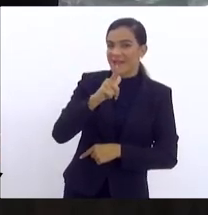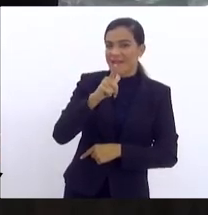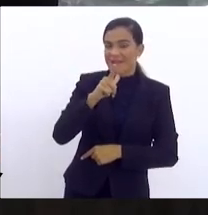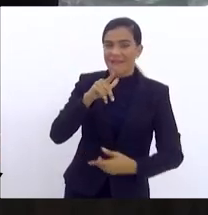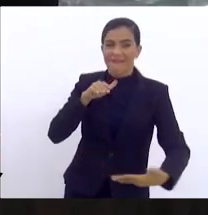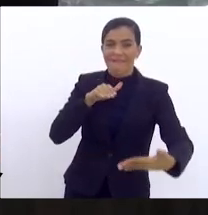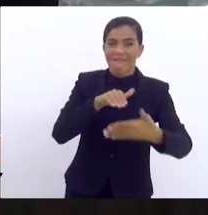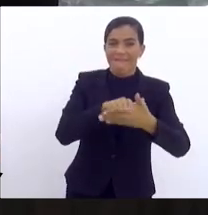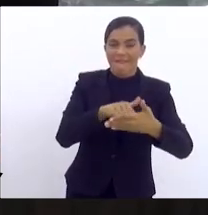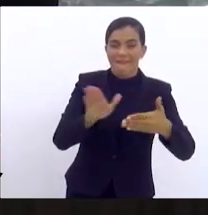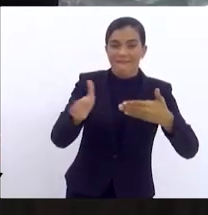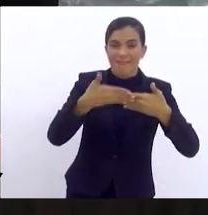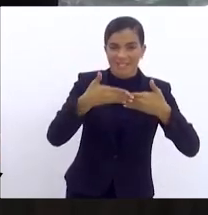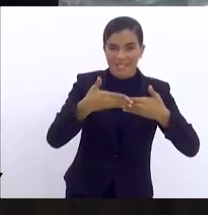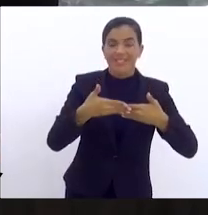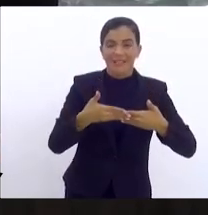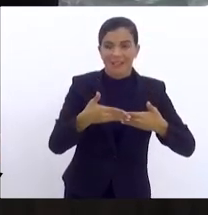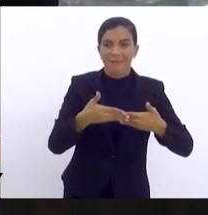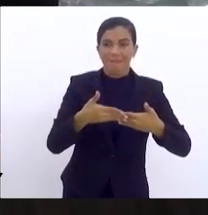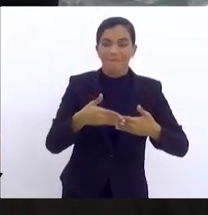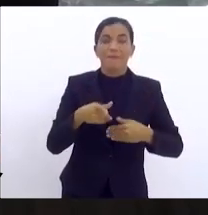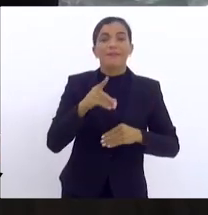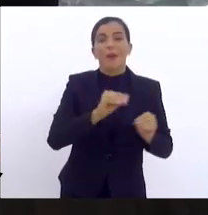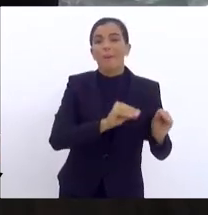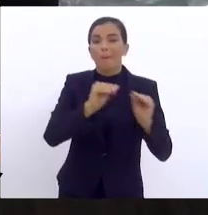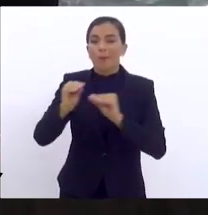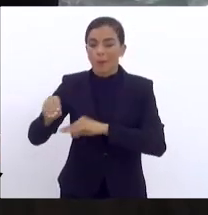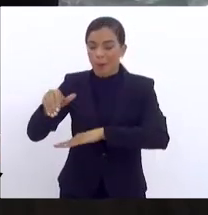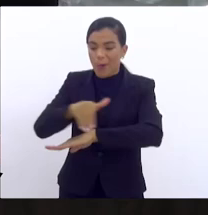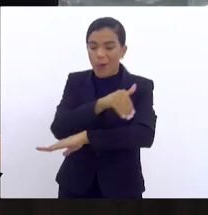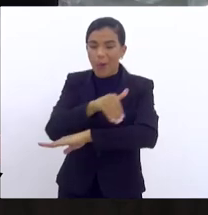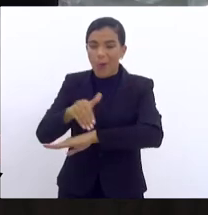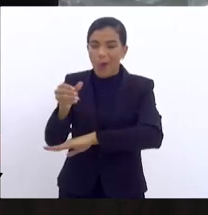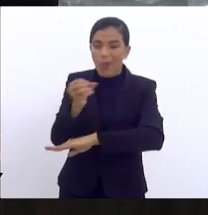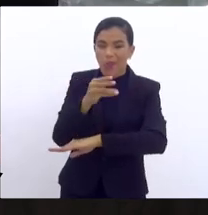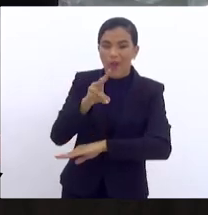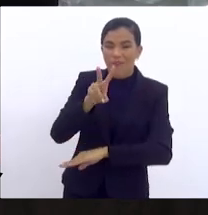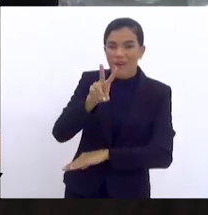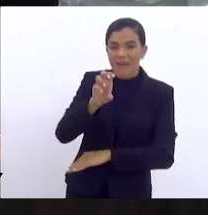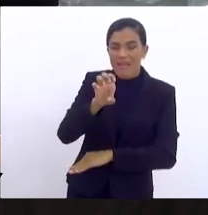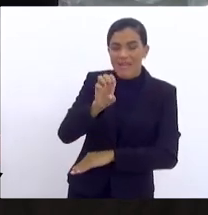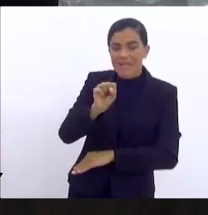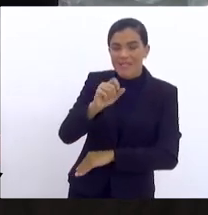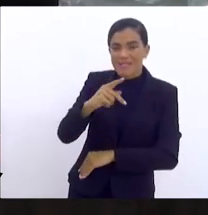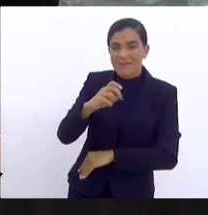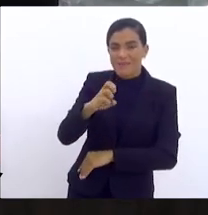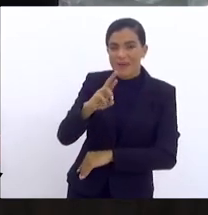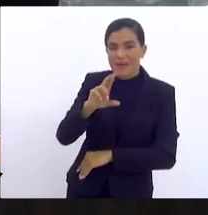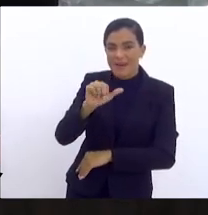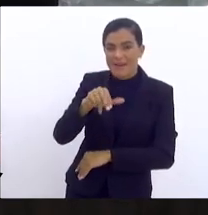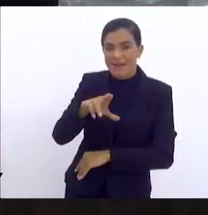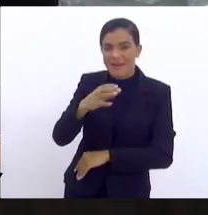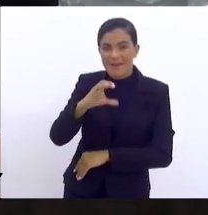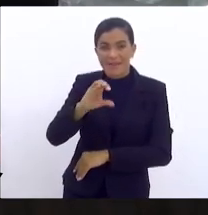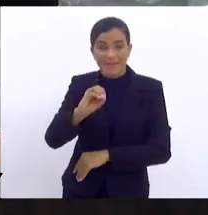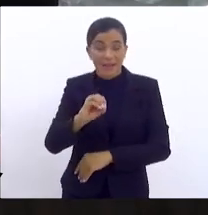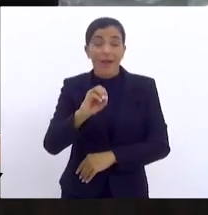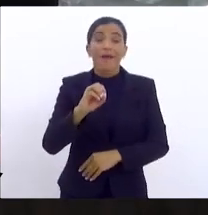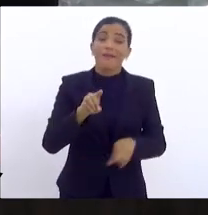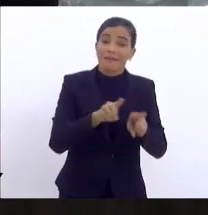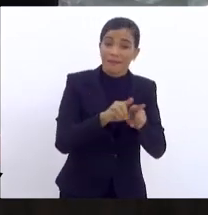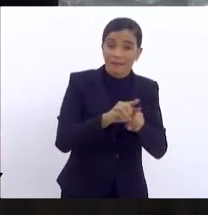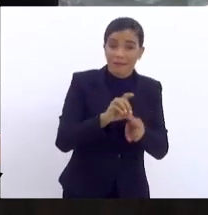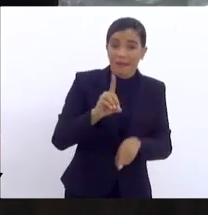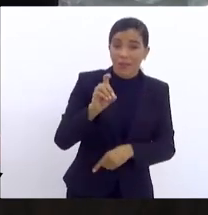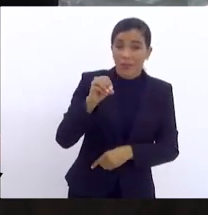o mirante que ele já desceram e foram lá para rua onde vocês viram ali Nova Esperança foram lá para o Dom Bosco e tantos outros